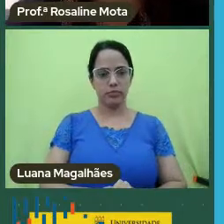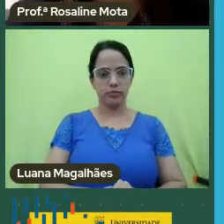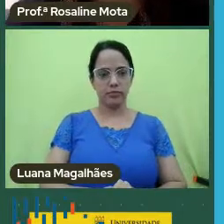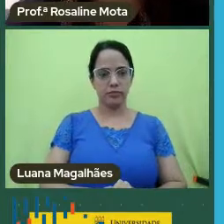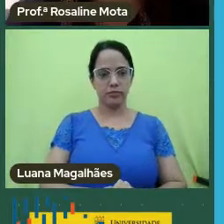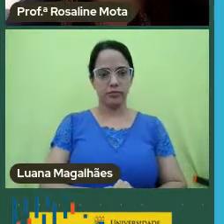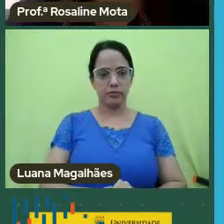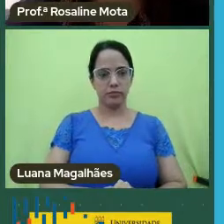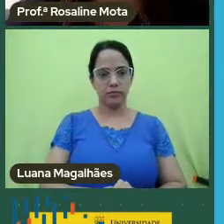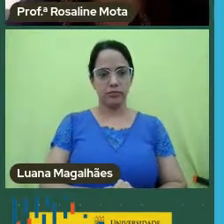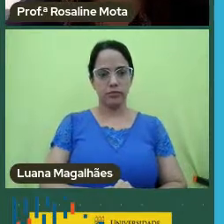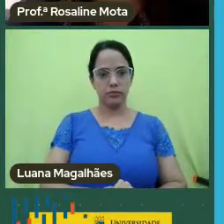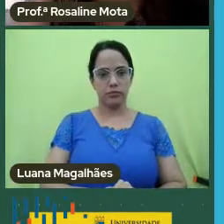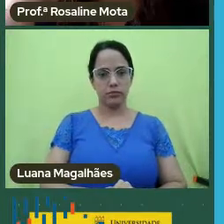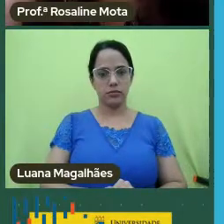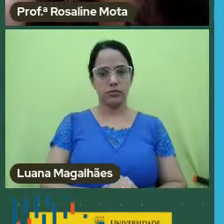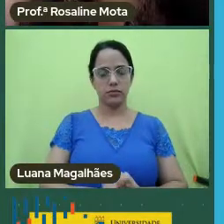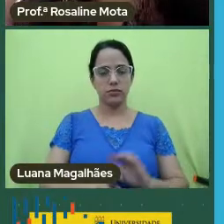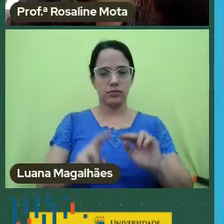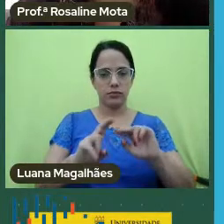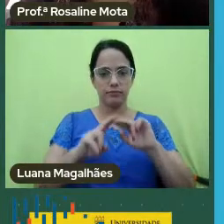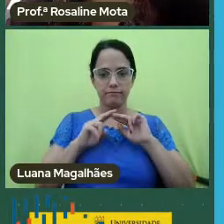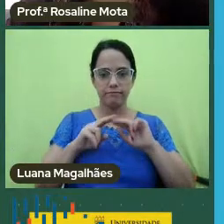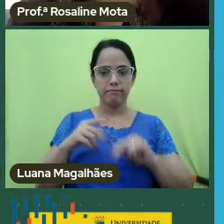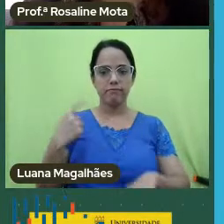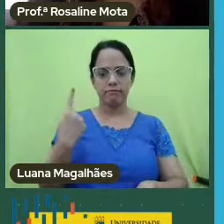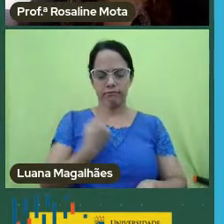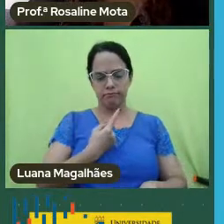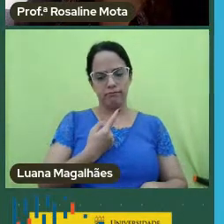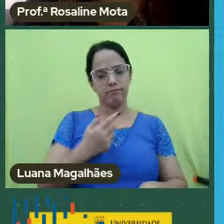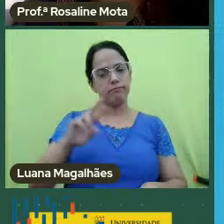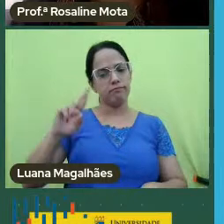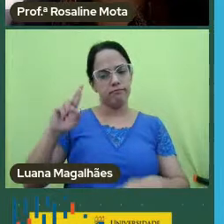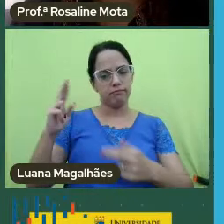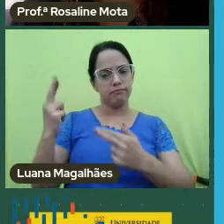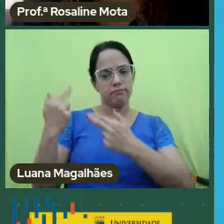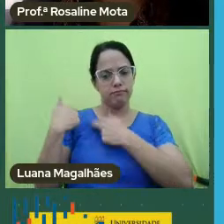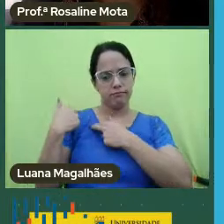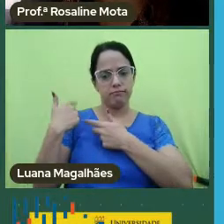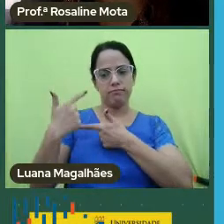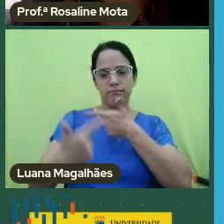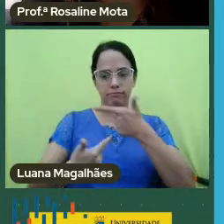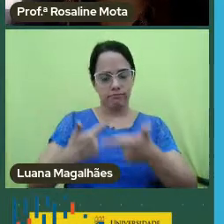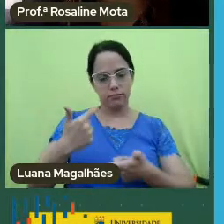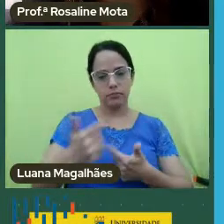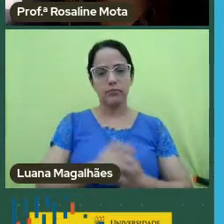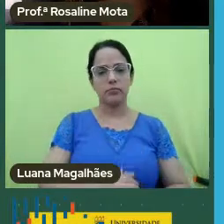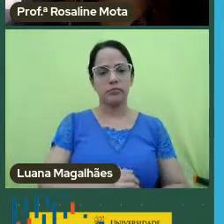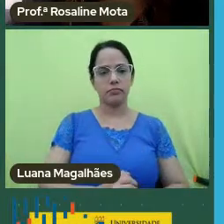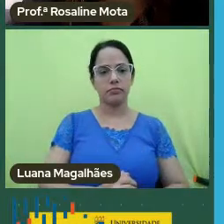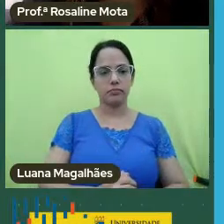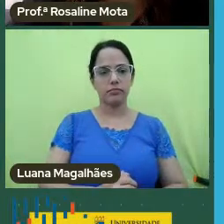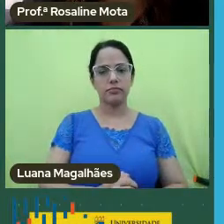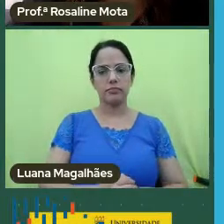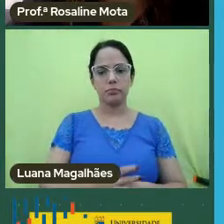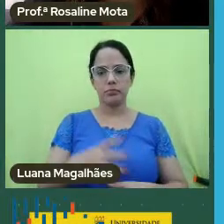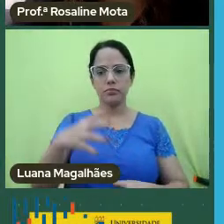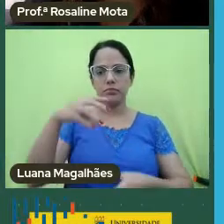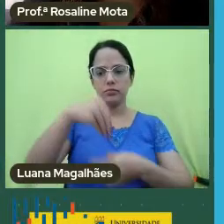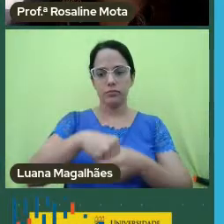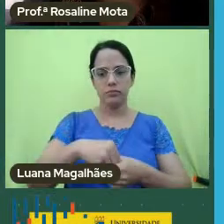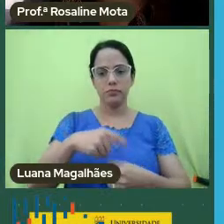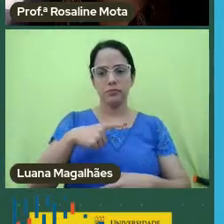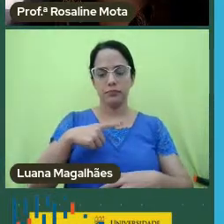tendo que fazer. Na rede EBSER tem um movimento